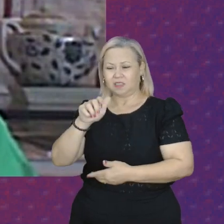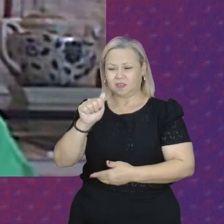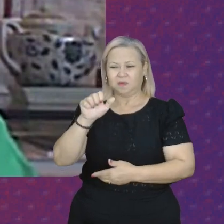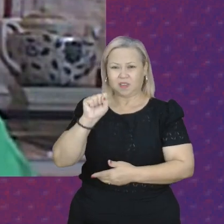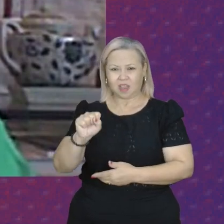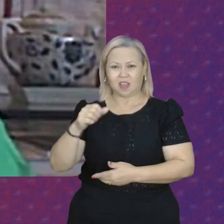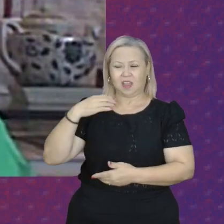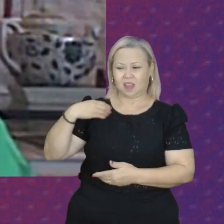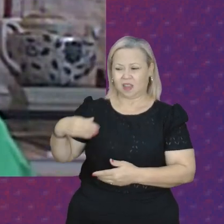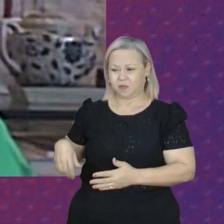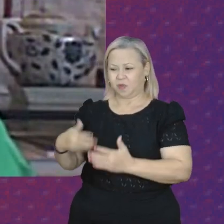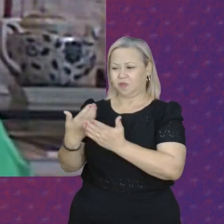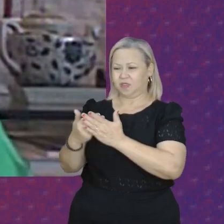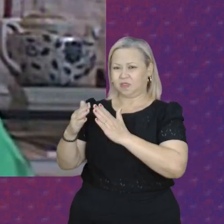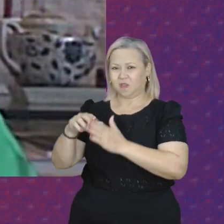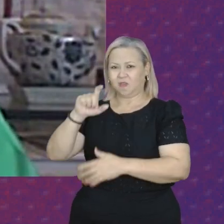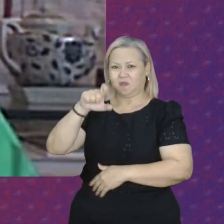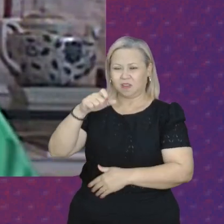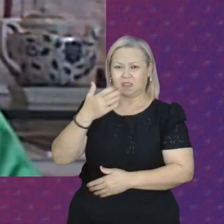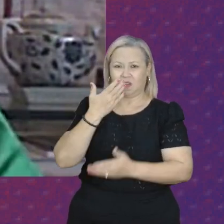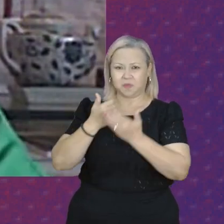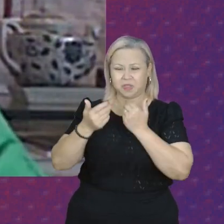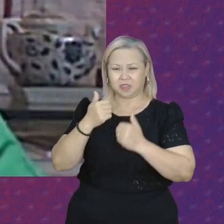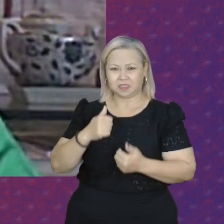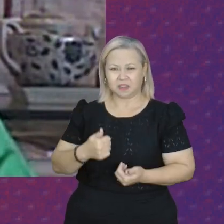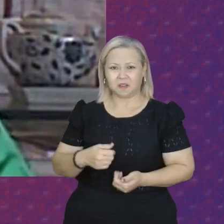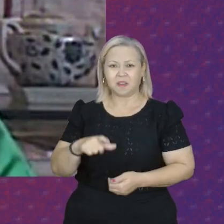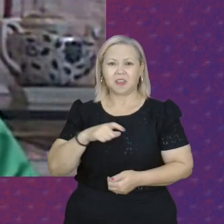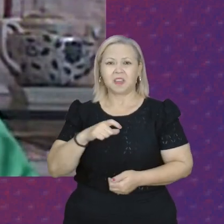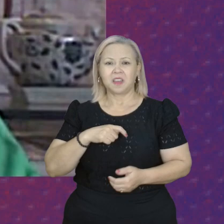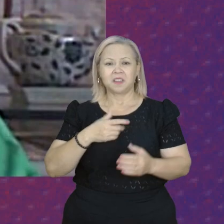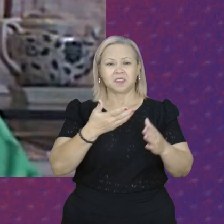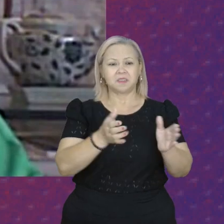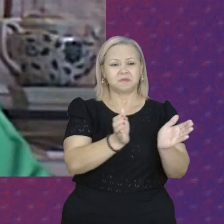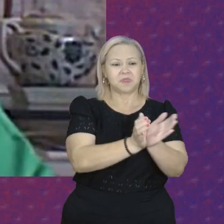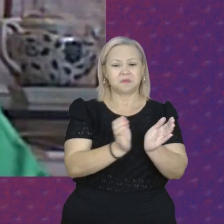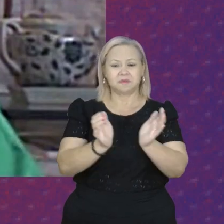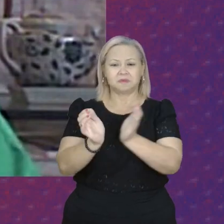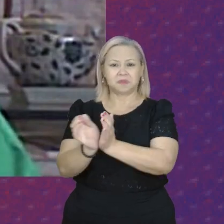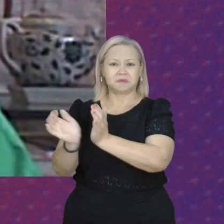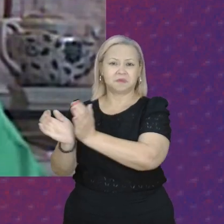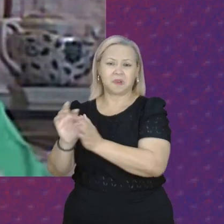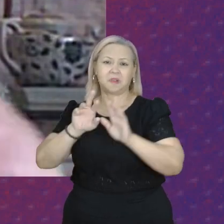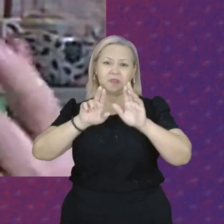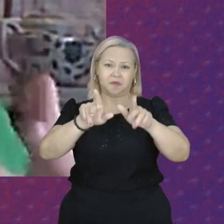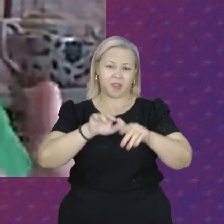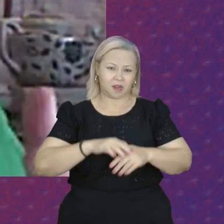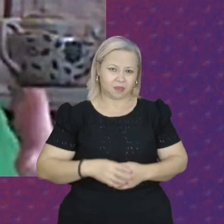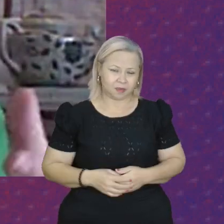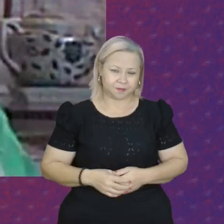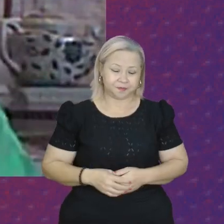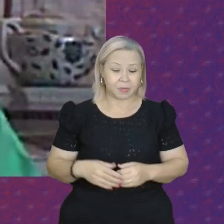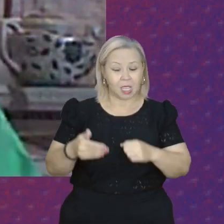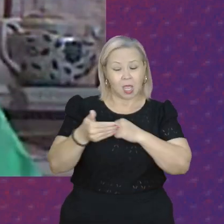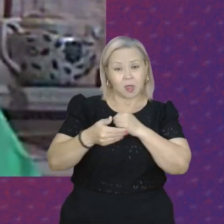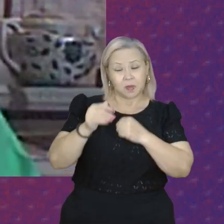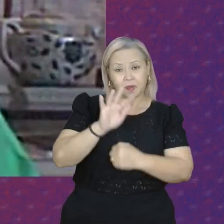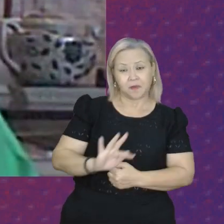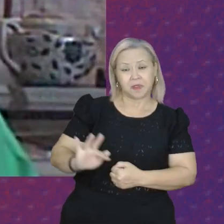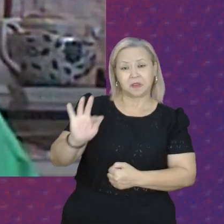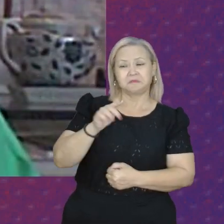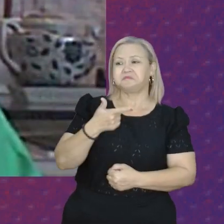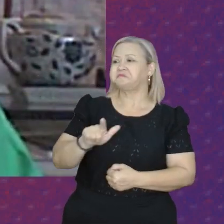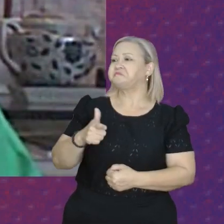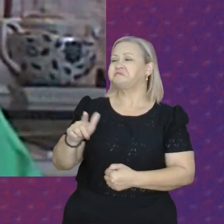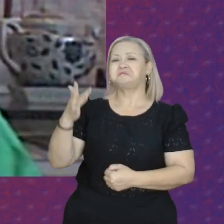auxílio alimentação, cartão alimentação, ele tinha uma base de informações. Então, no nível federal, nós não